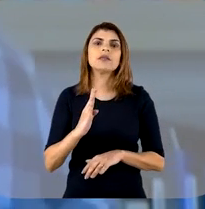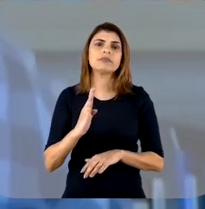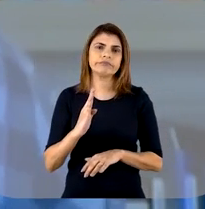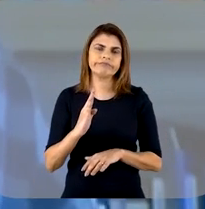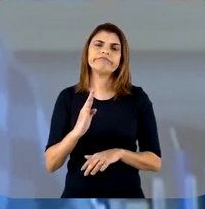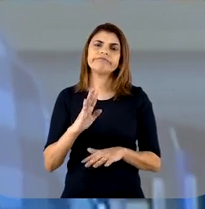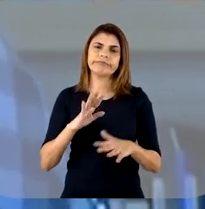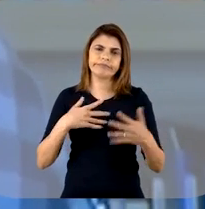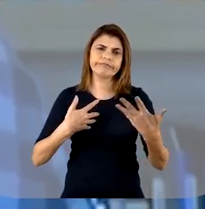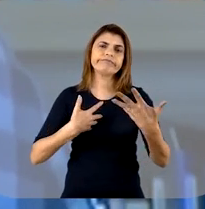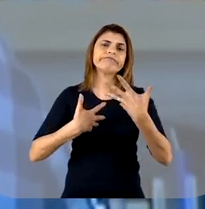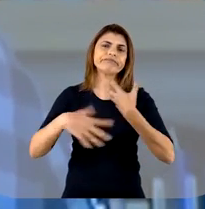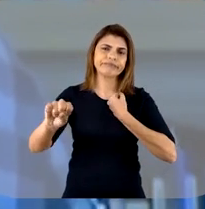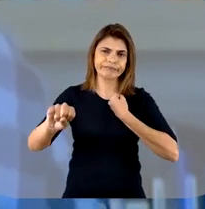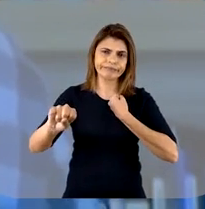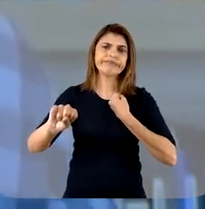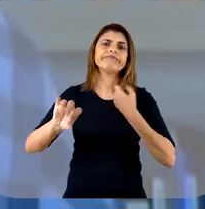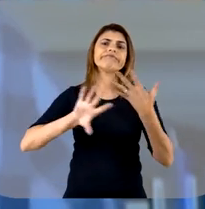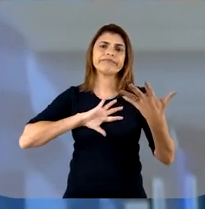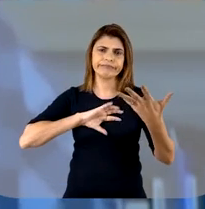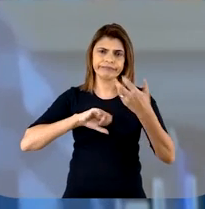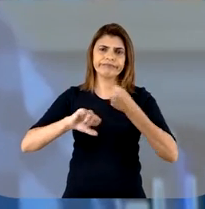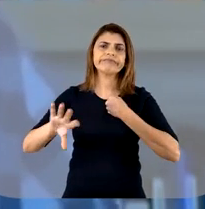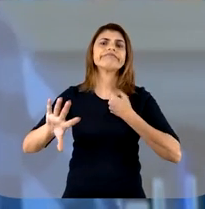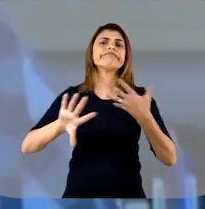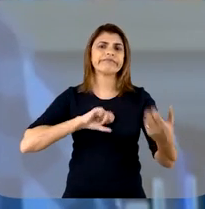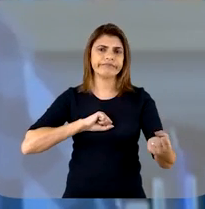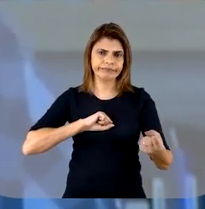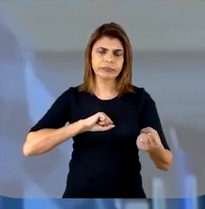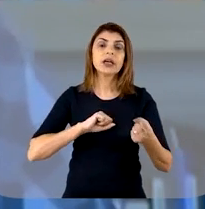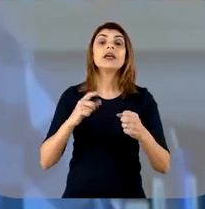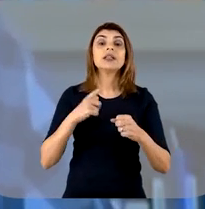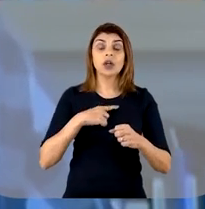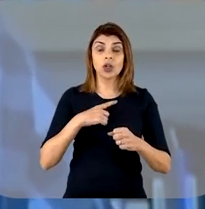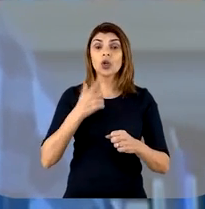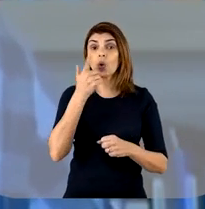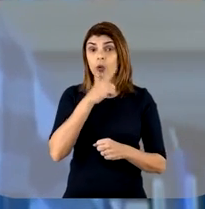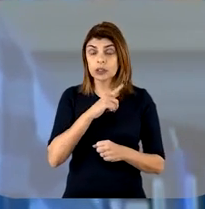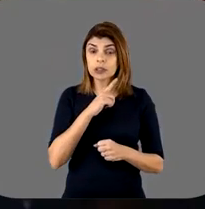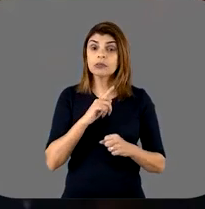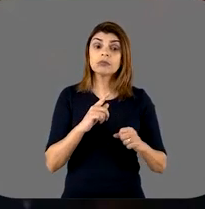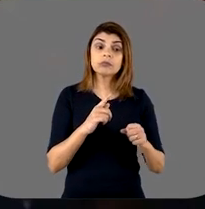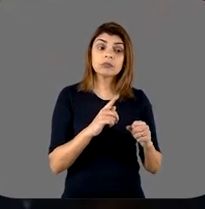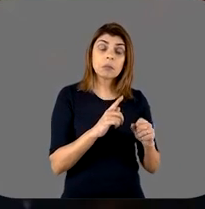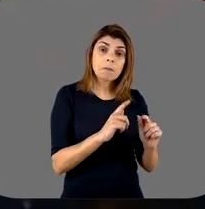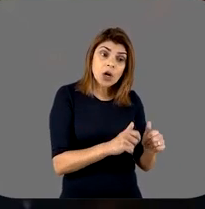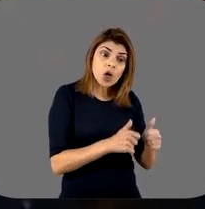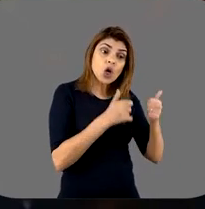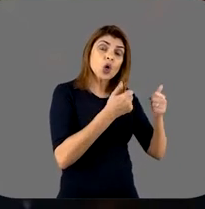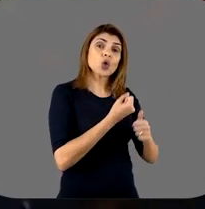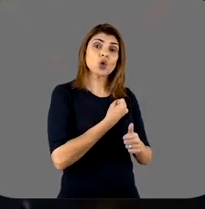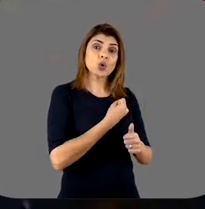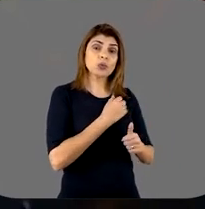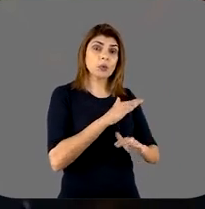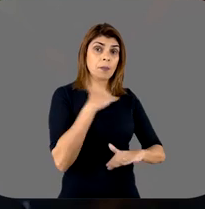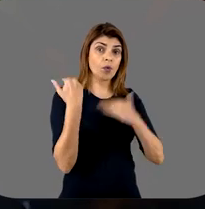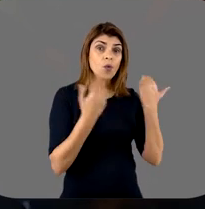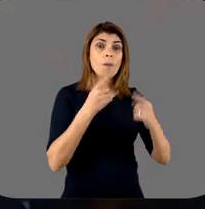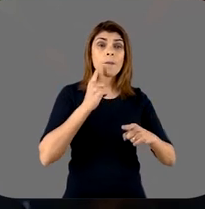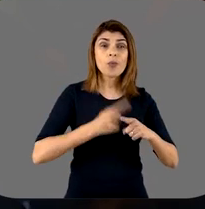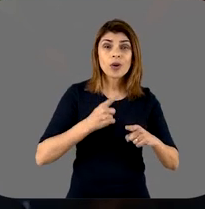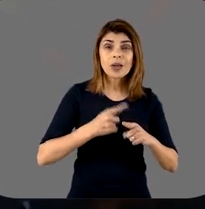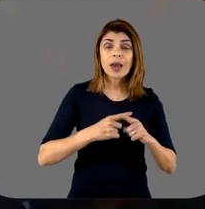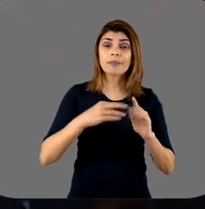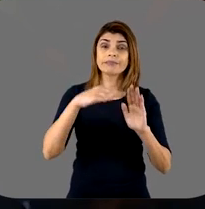de transmissão da doença. Nós melhoramos em relação à questão do número de óbitos porque houve um domínio maior